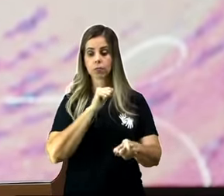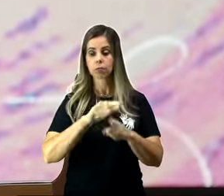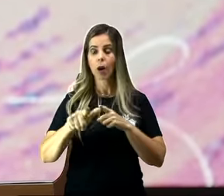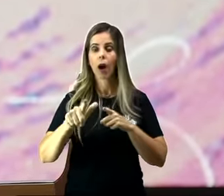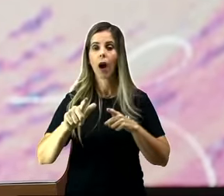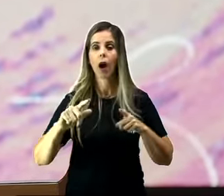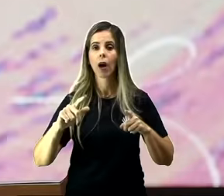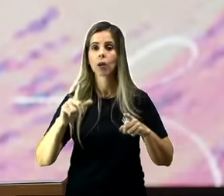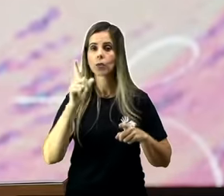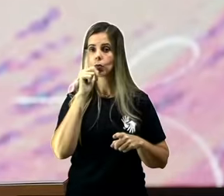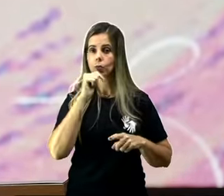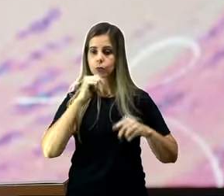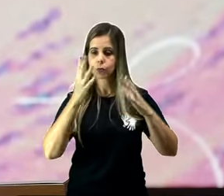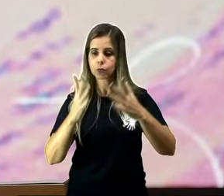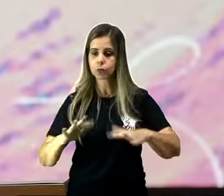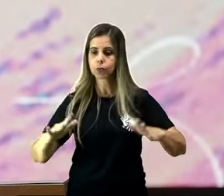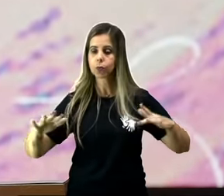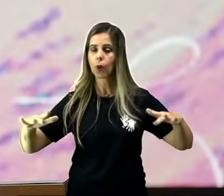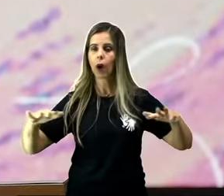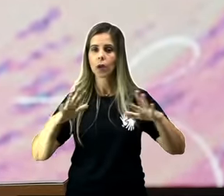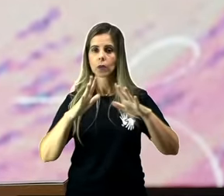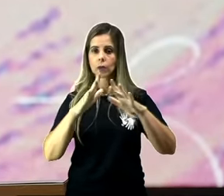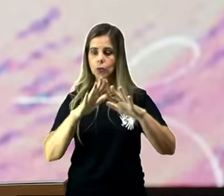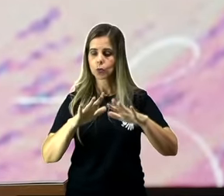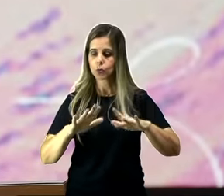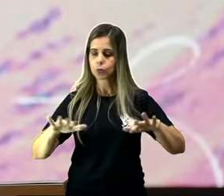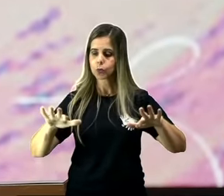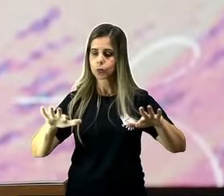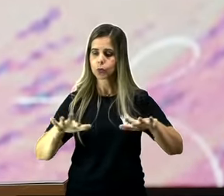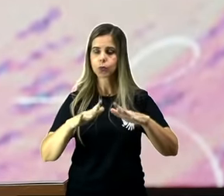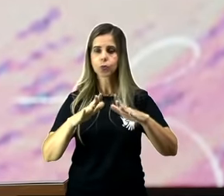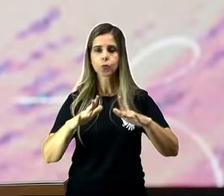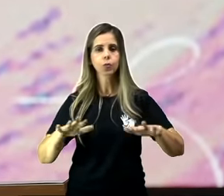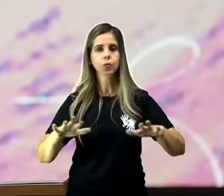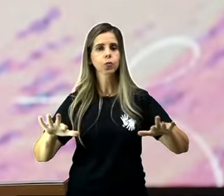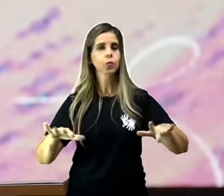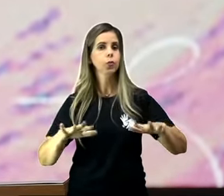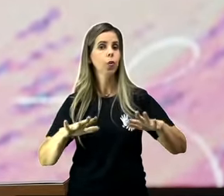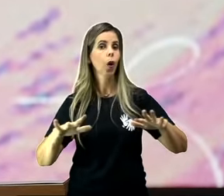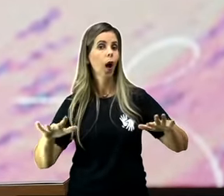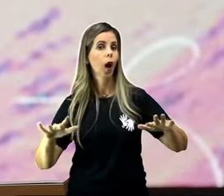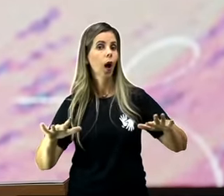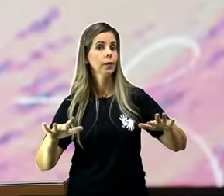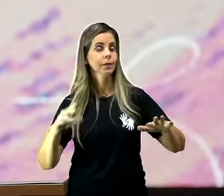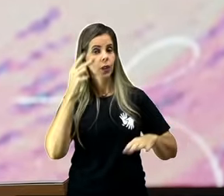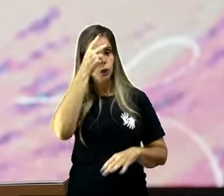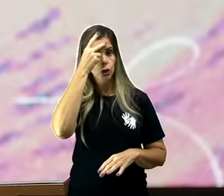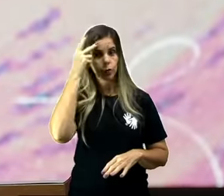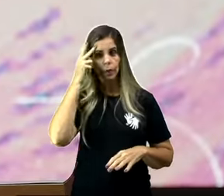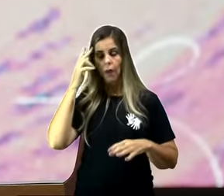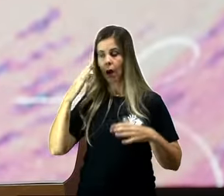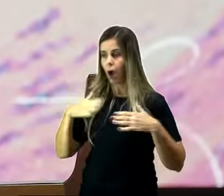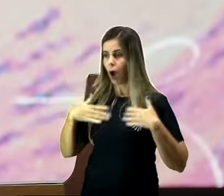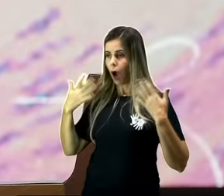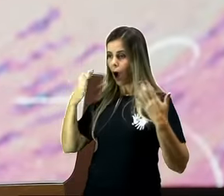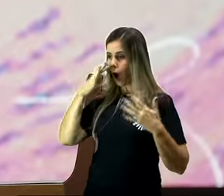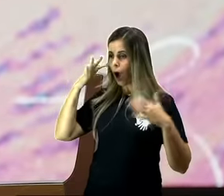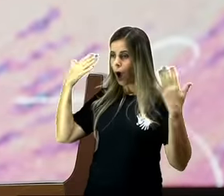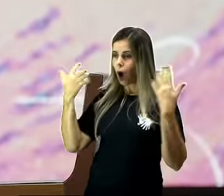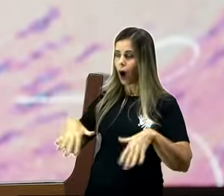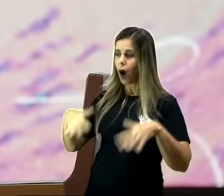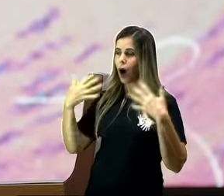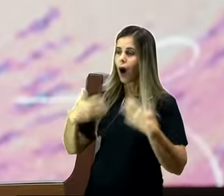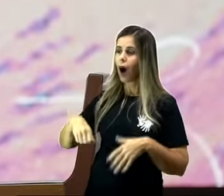E repreende o mar, e o texto diz que eles ficaram assustados, que é esse que até o vento e o mar lhe obedecem. Ali meio sem entender o que